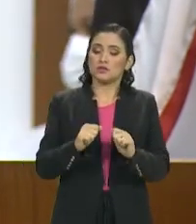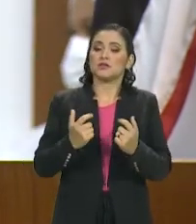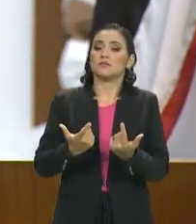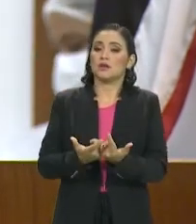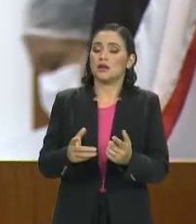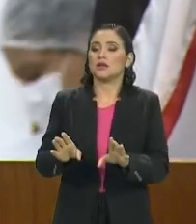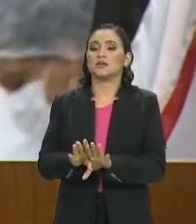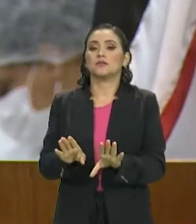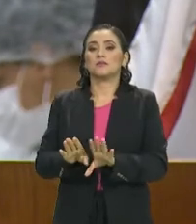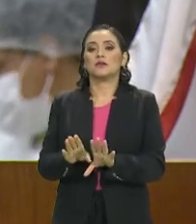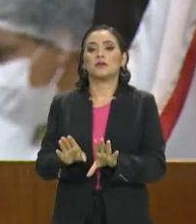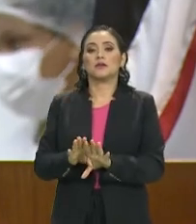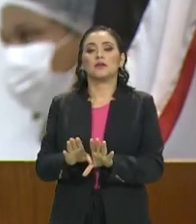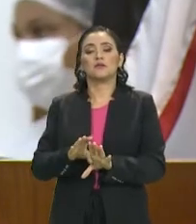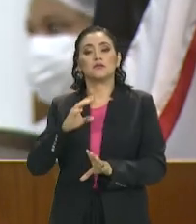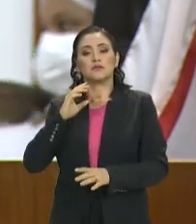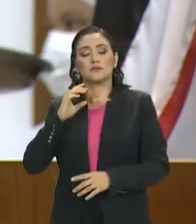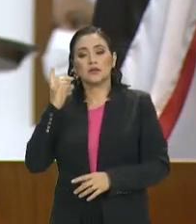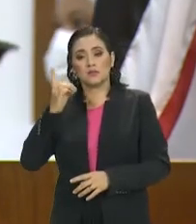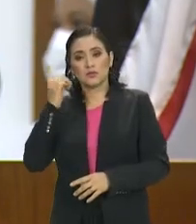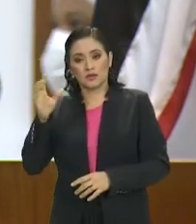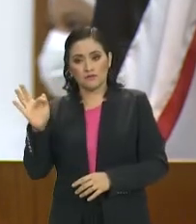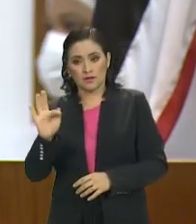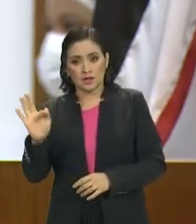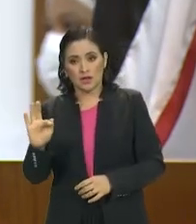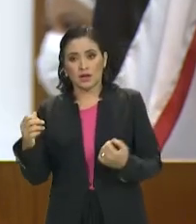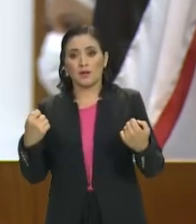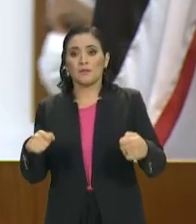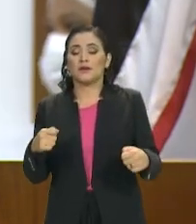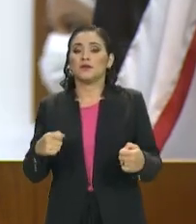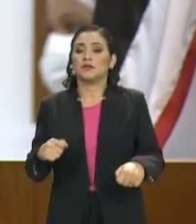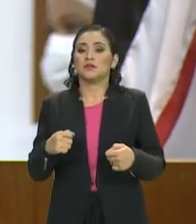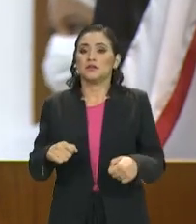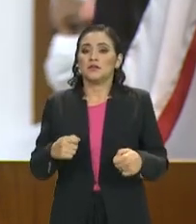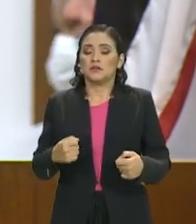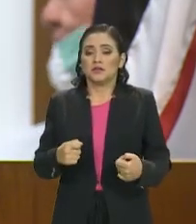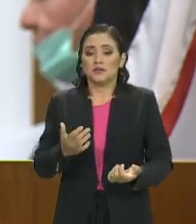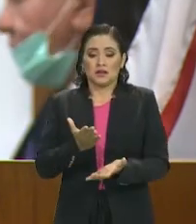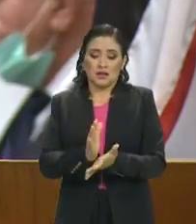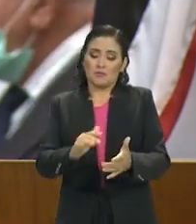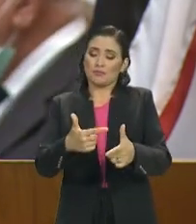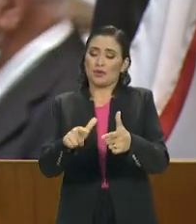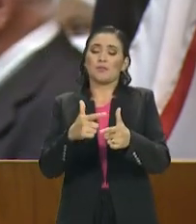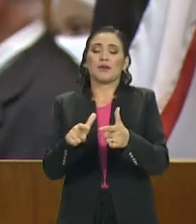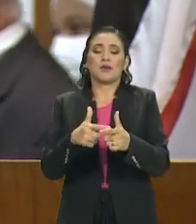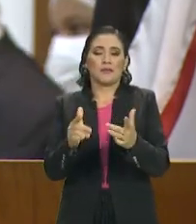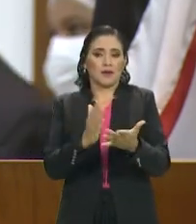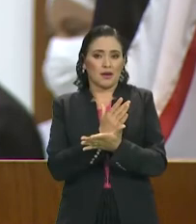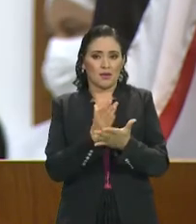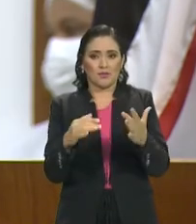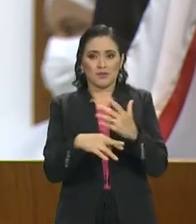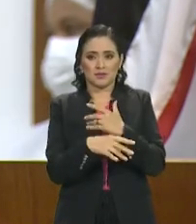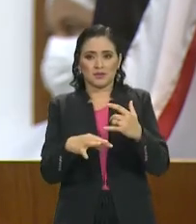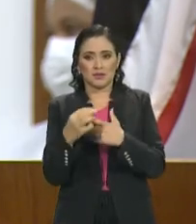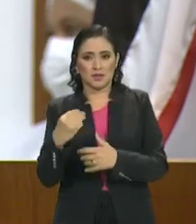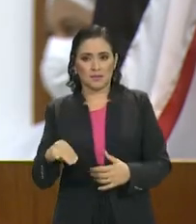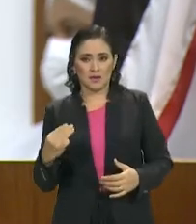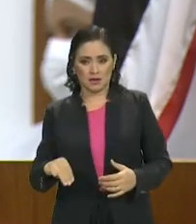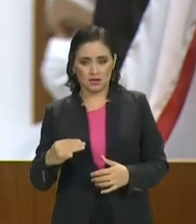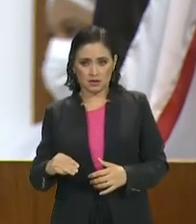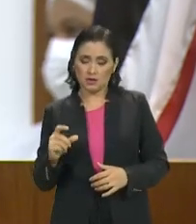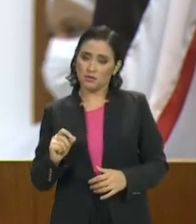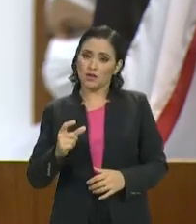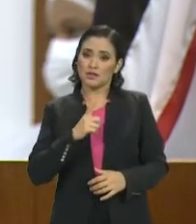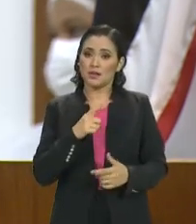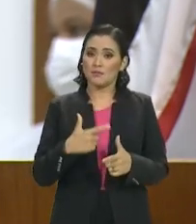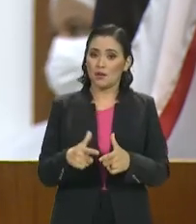Federal. Nós temos que encontrar algumas soluções para algumas cidades do estado do Maranhão que tiveram um problema e que podem